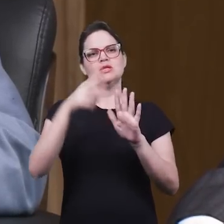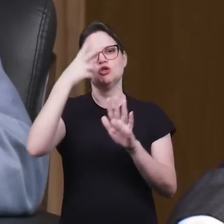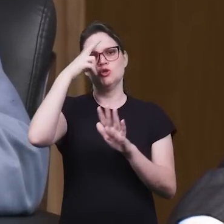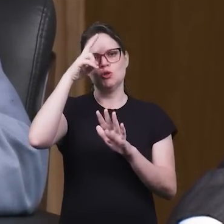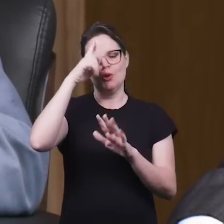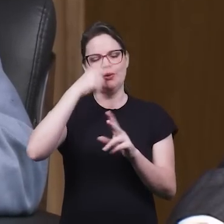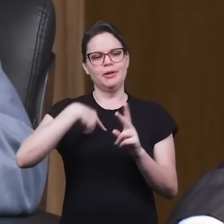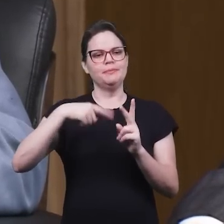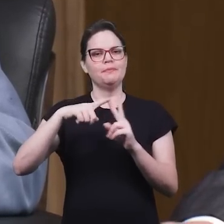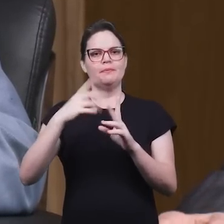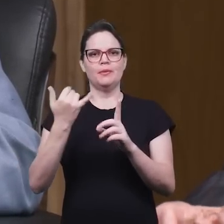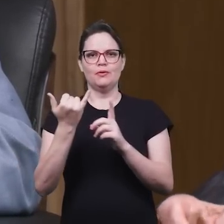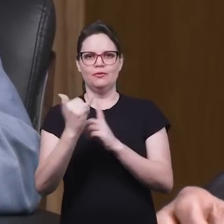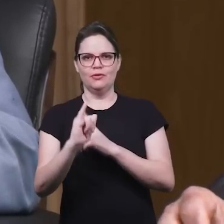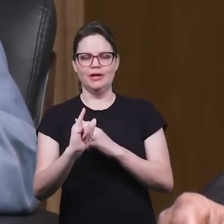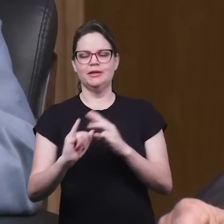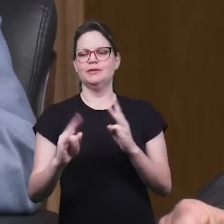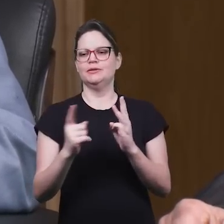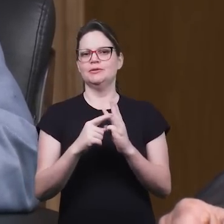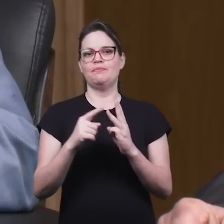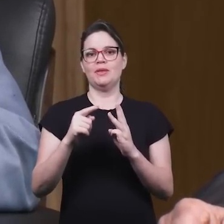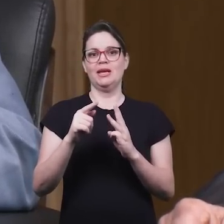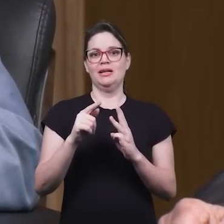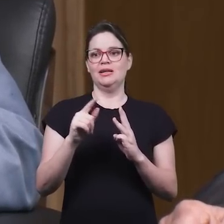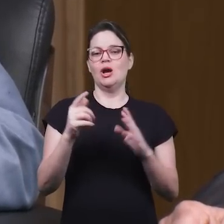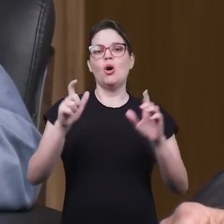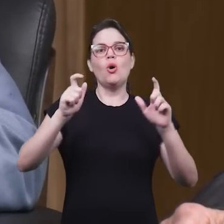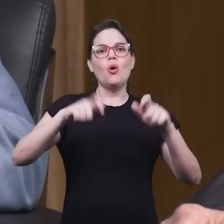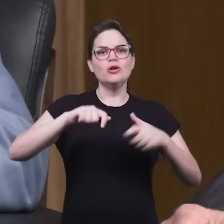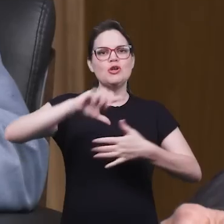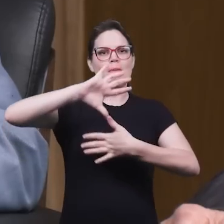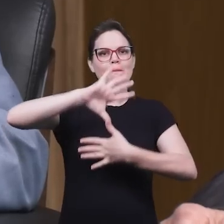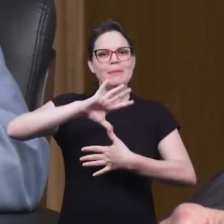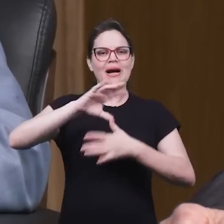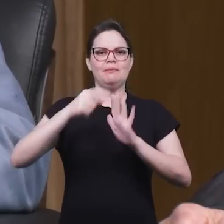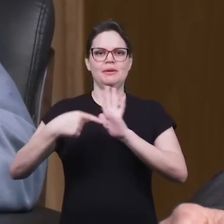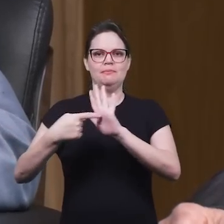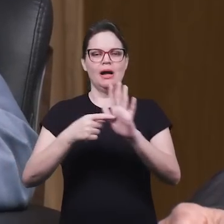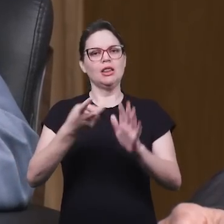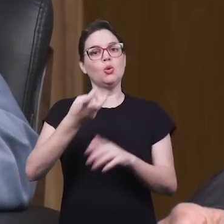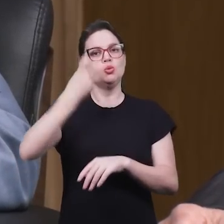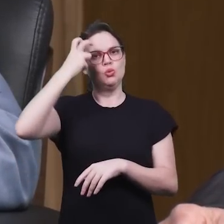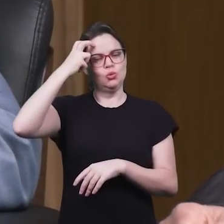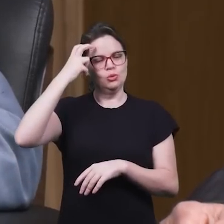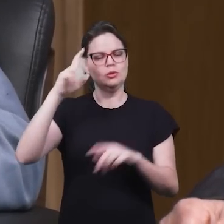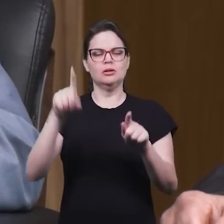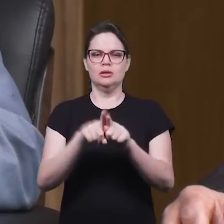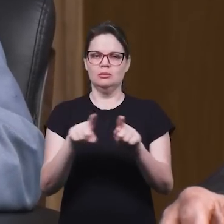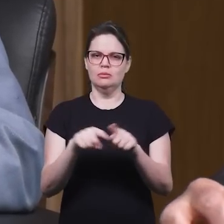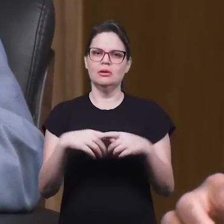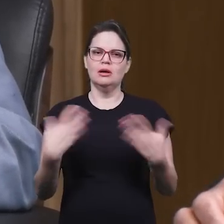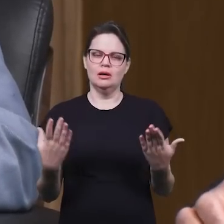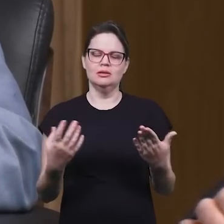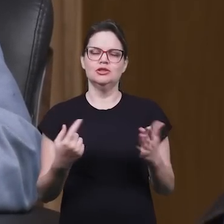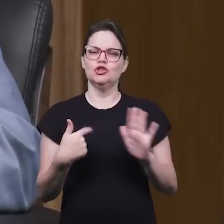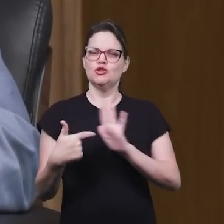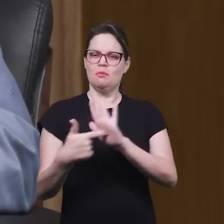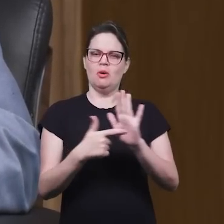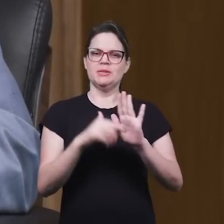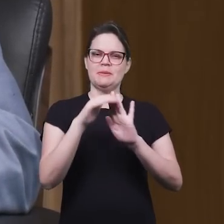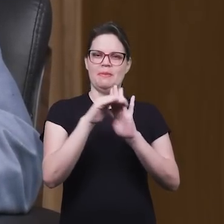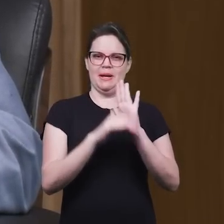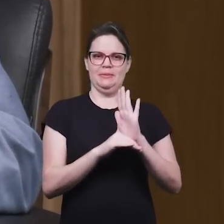históricas, proféticas, sob aspecto geográfico e folclórico até, não é?